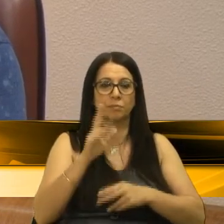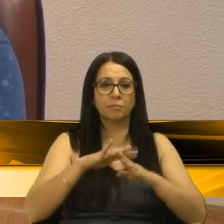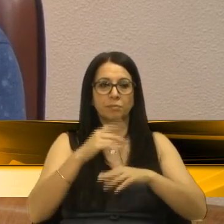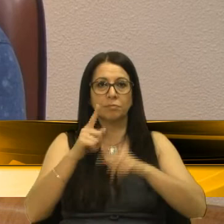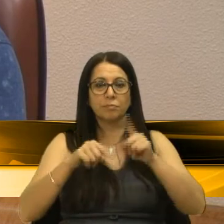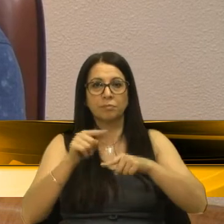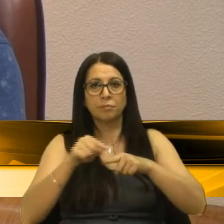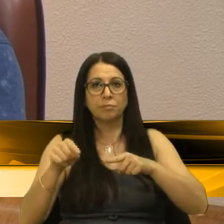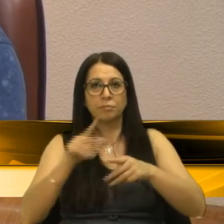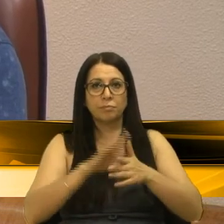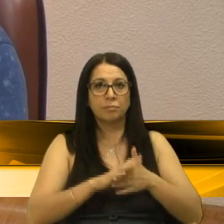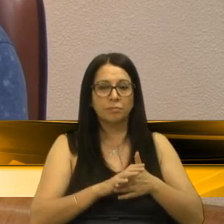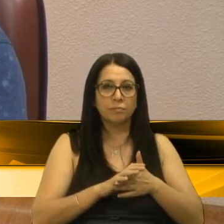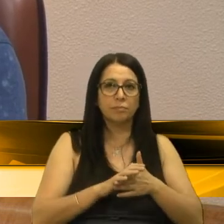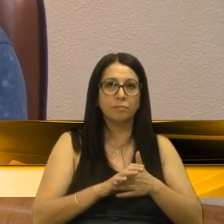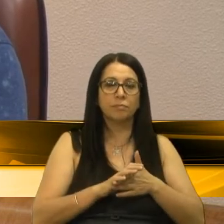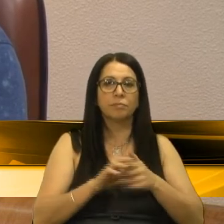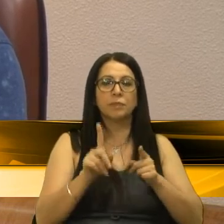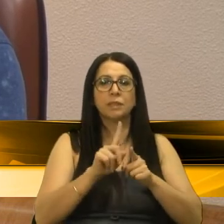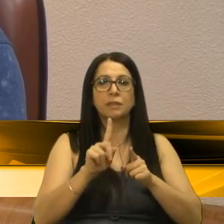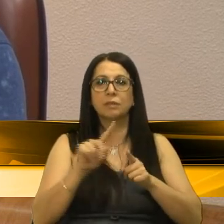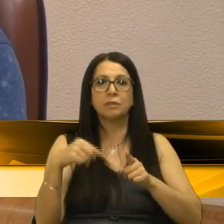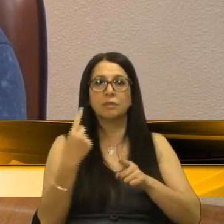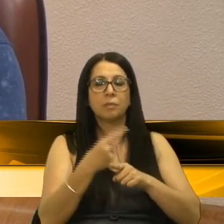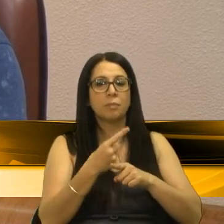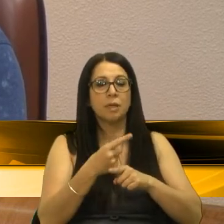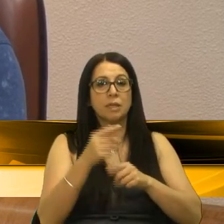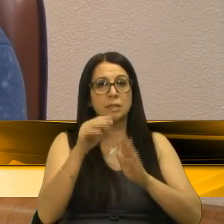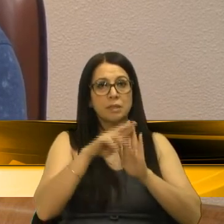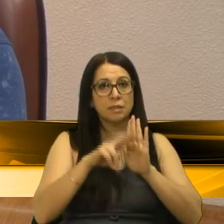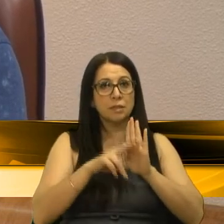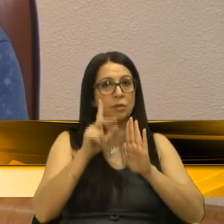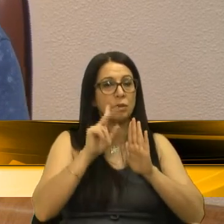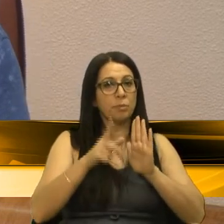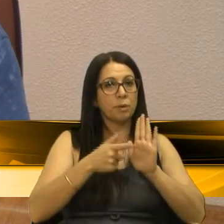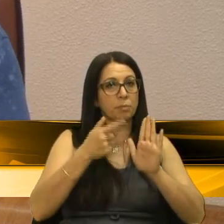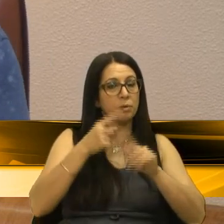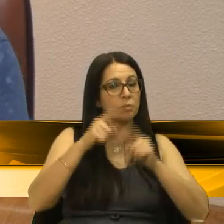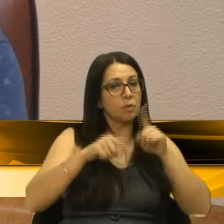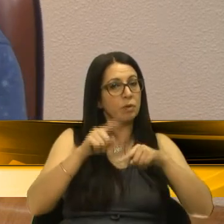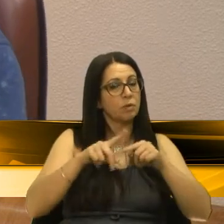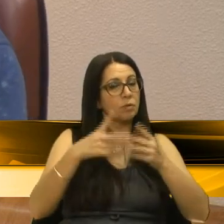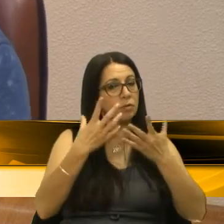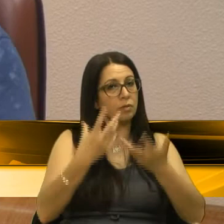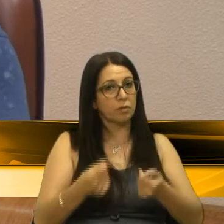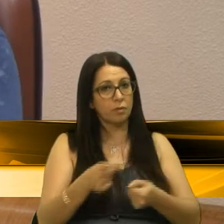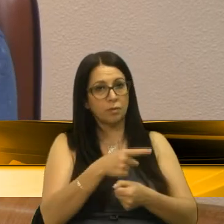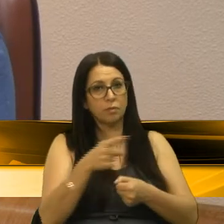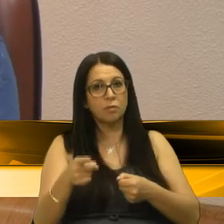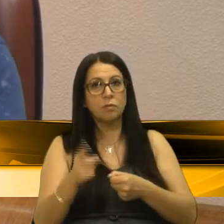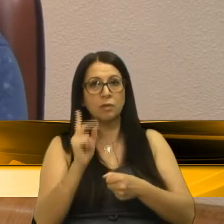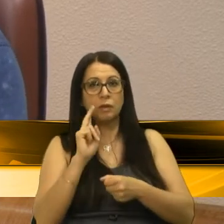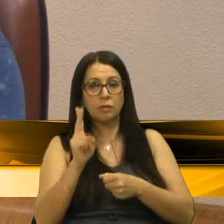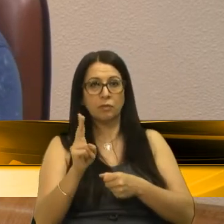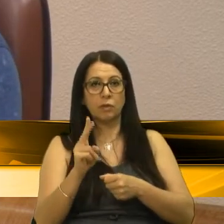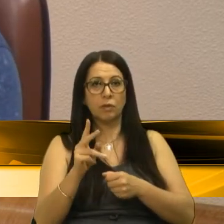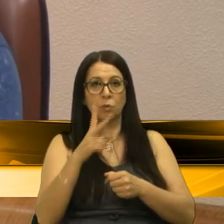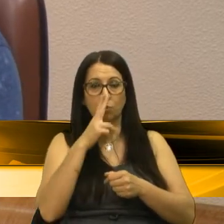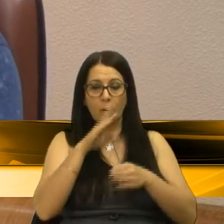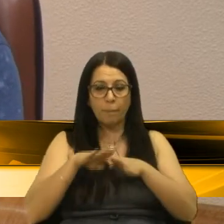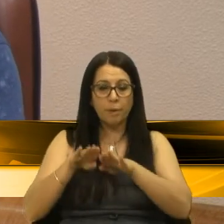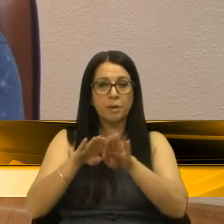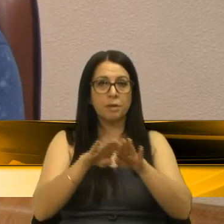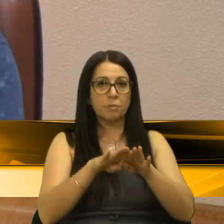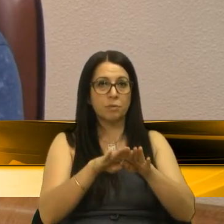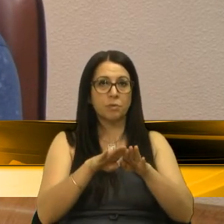mesma edificação, sem prejuízo das demais condições estabelecidas nesse decreto, desde que, primeiro, as atividades sejam permitidas na zona, segundo, os parâmetros de incomodidade e